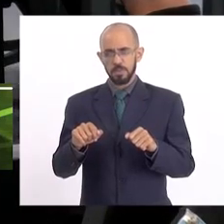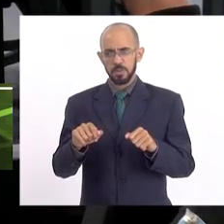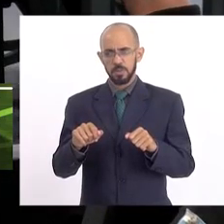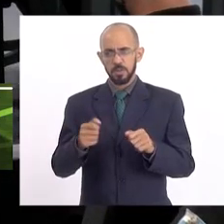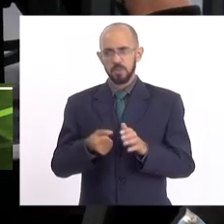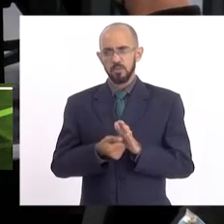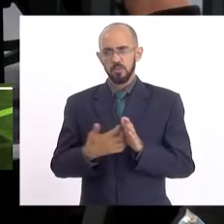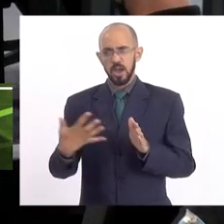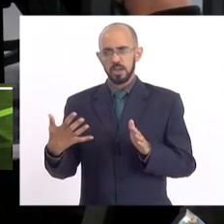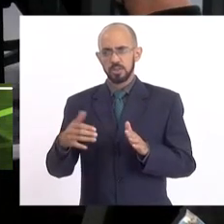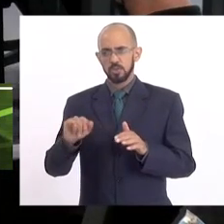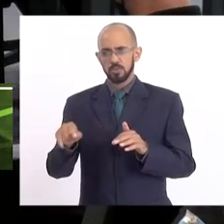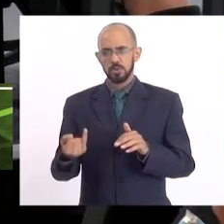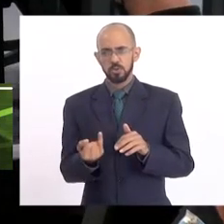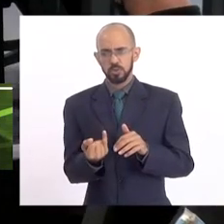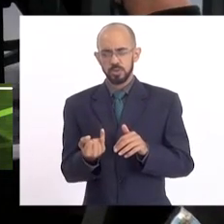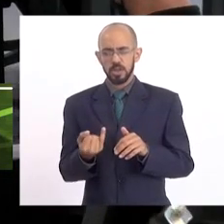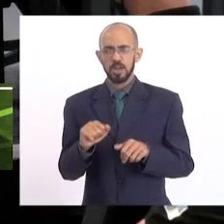várias oportunidades,